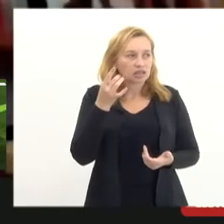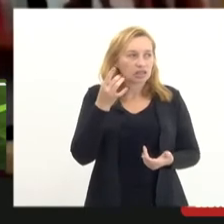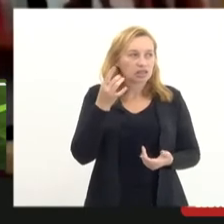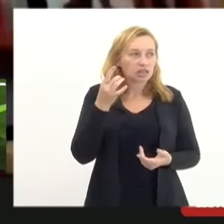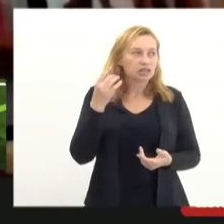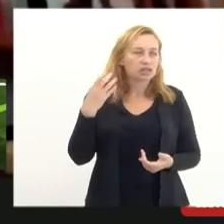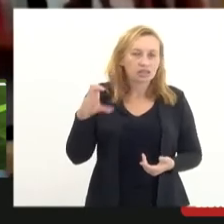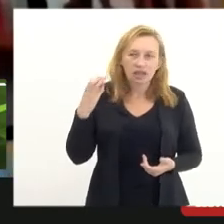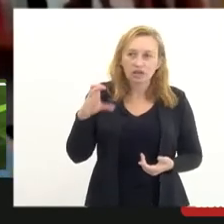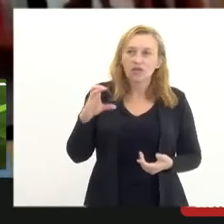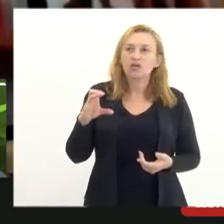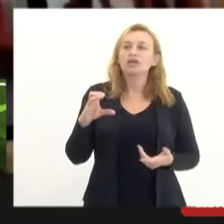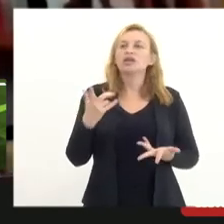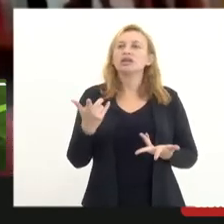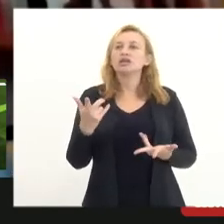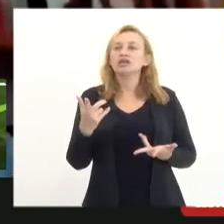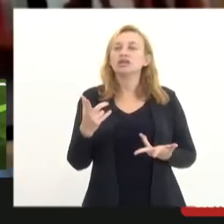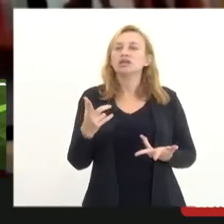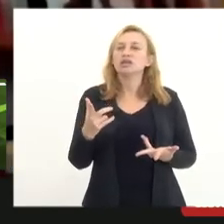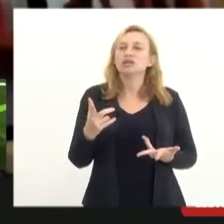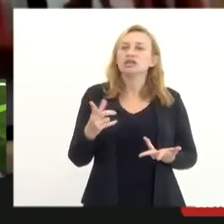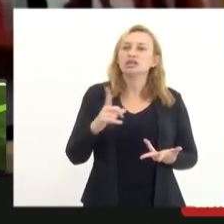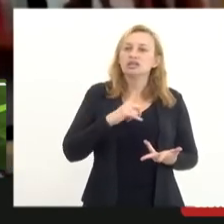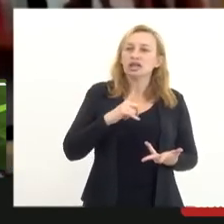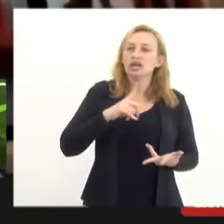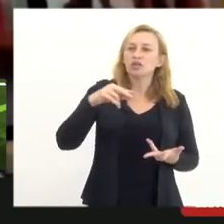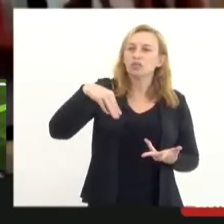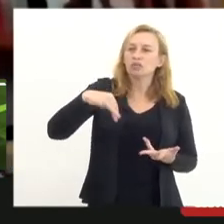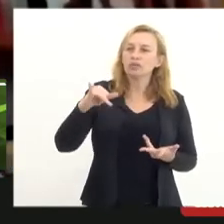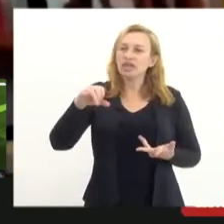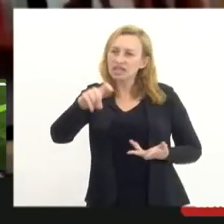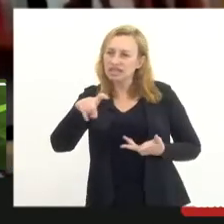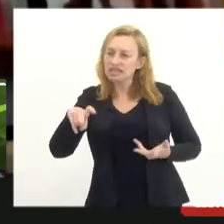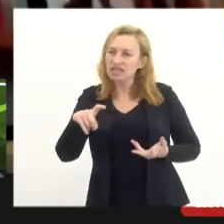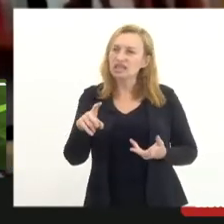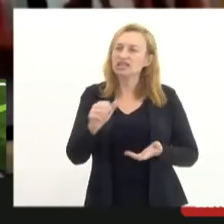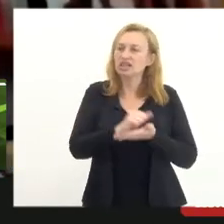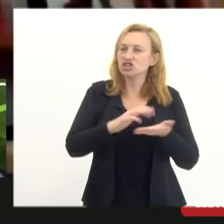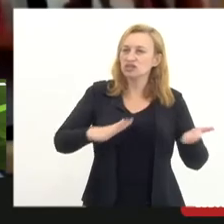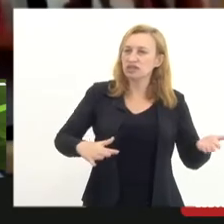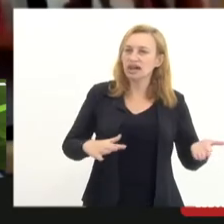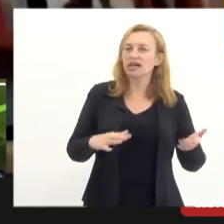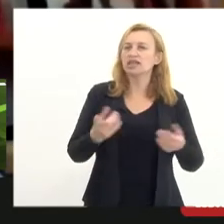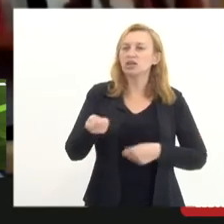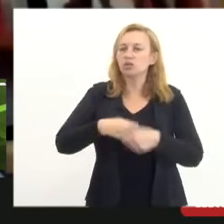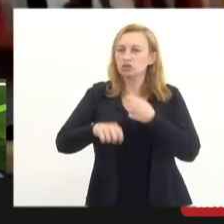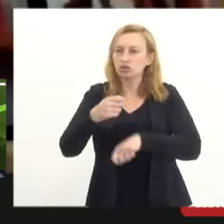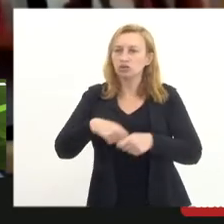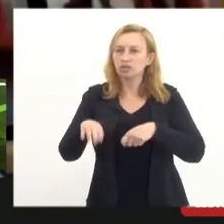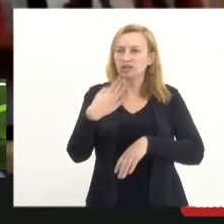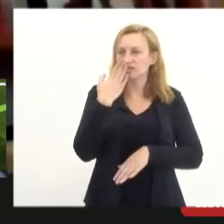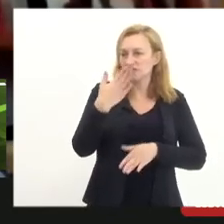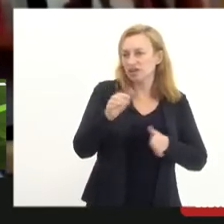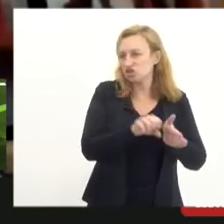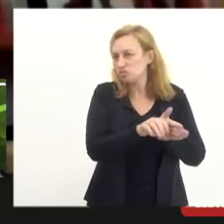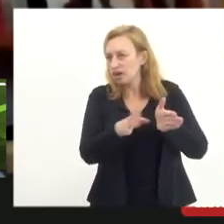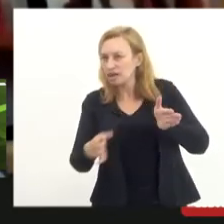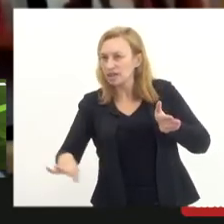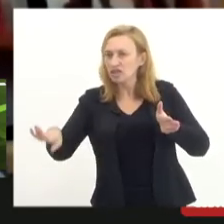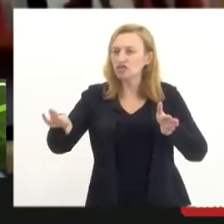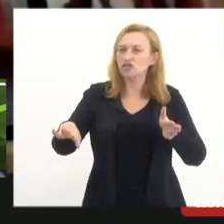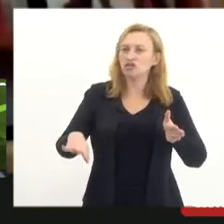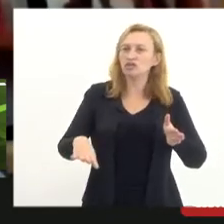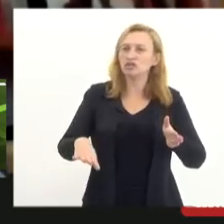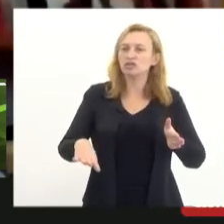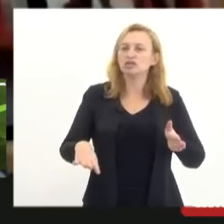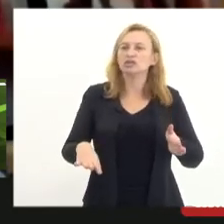de crescimento, tem ali um mix de atividades econômicas naquela frente marítima, que passa pela, se não me engano, a